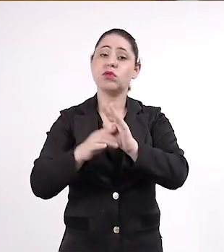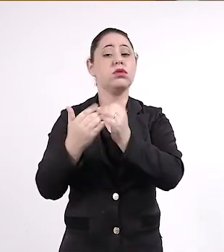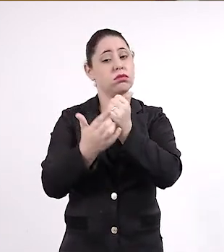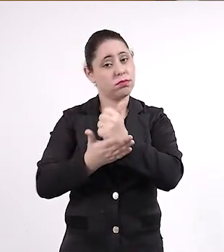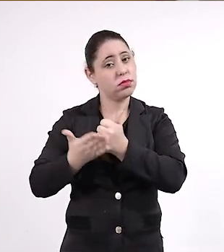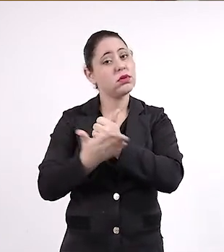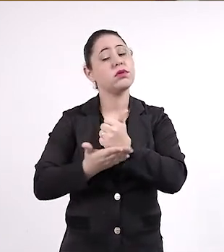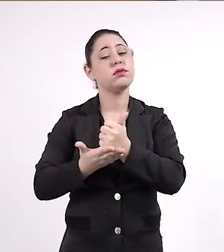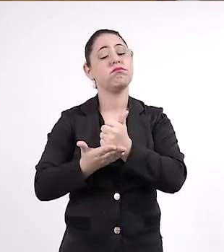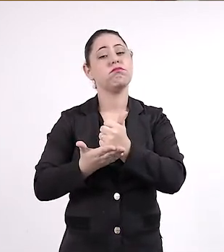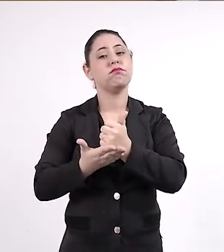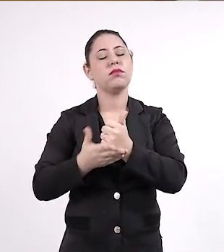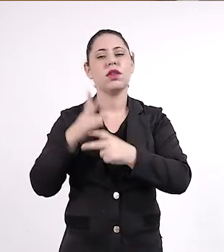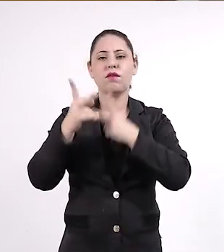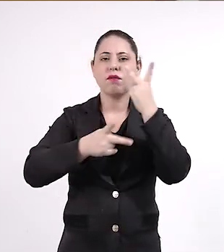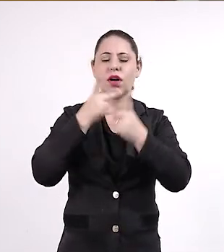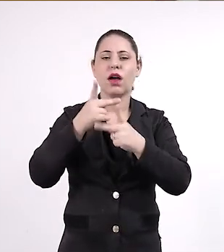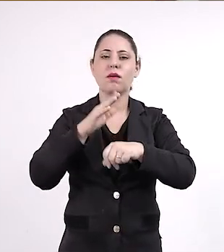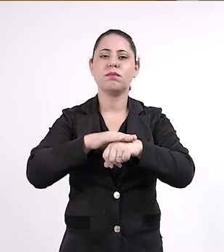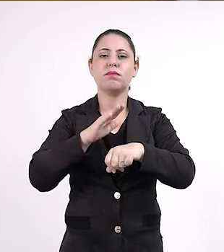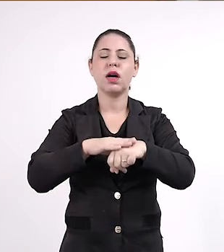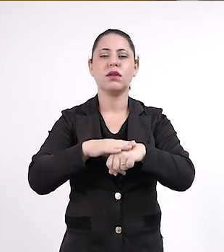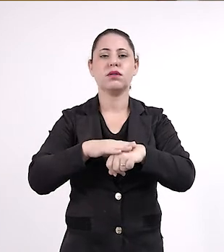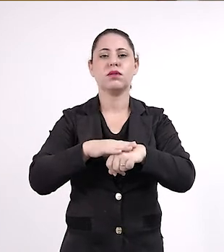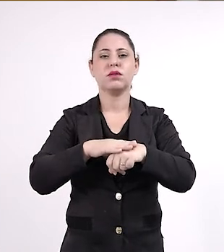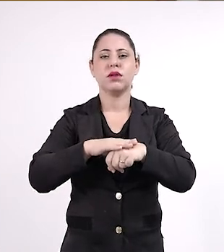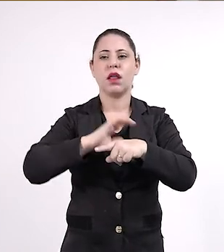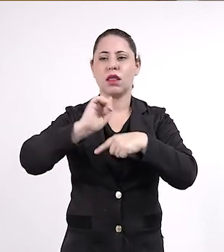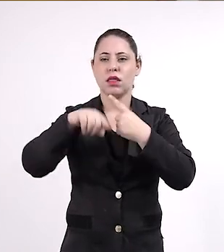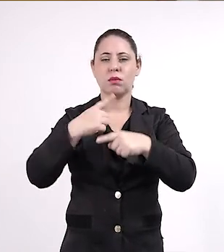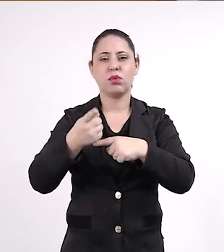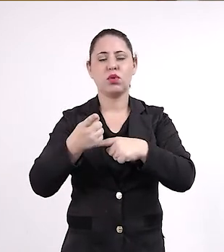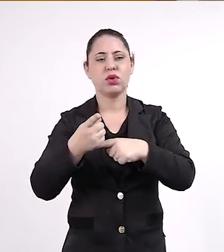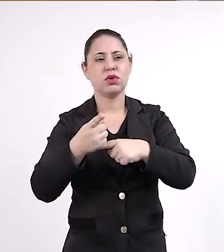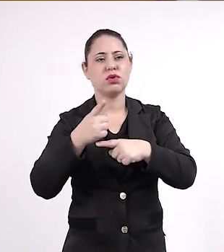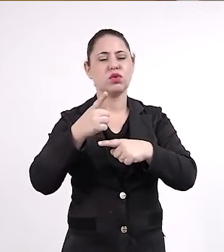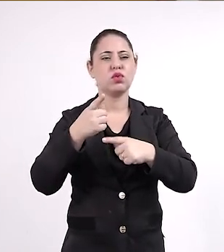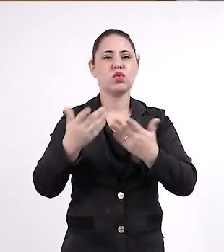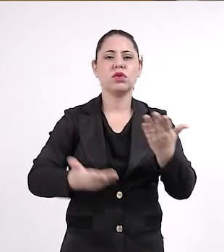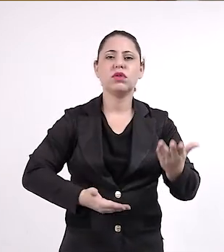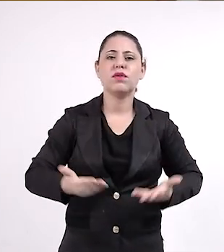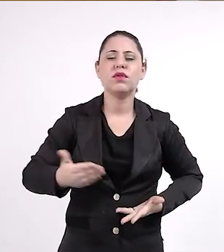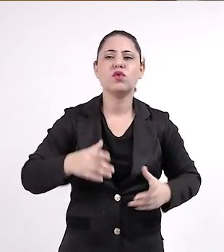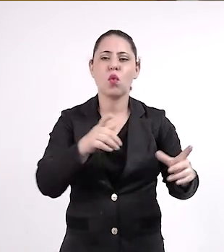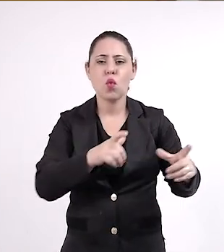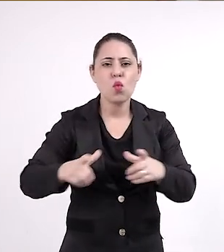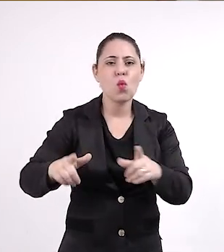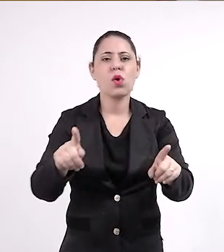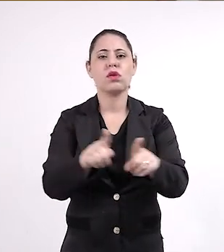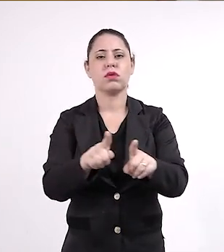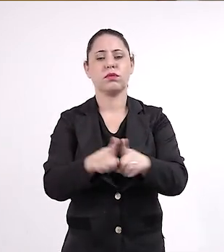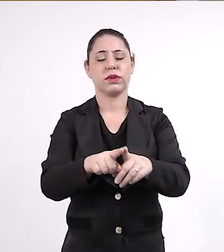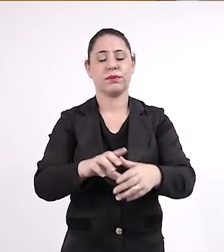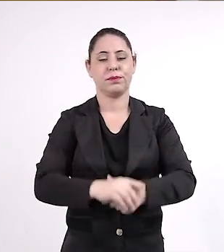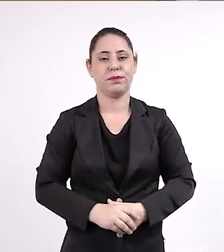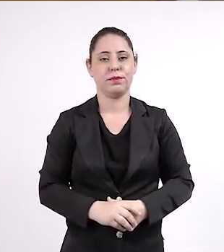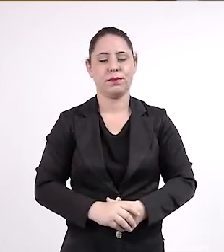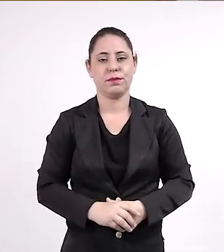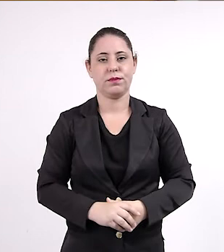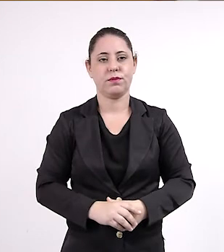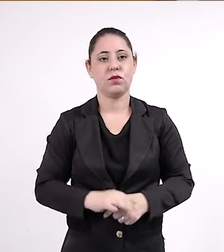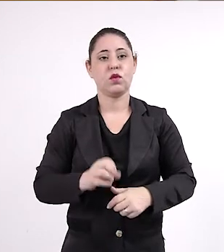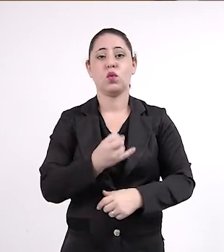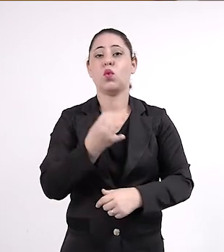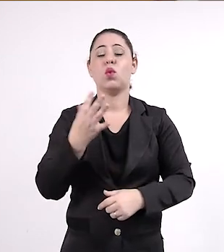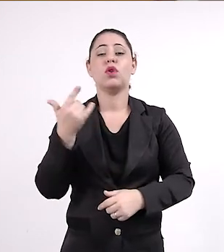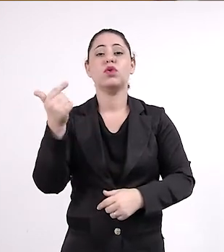direito fundamental, né? Vamos falar um pouco mais sobre isso nos outros serviços, nas outras áreas de serviços, né?